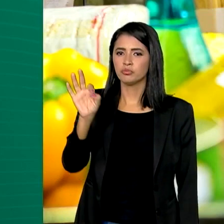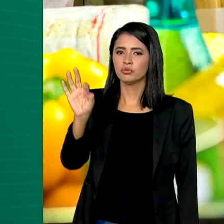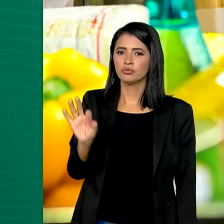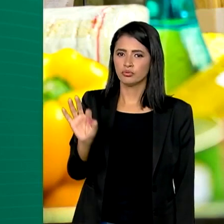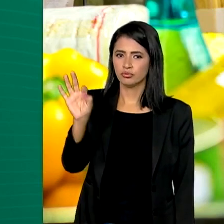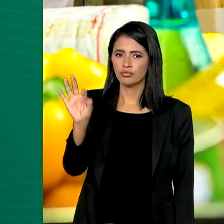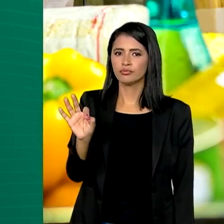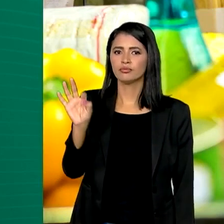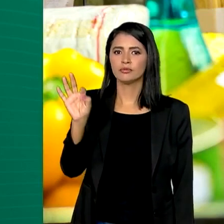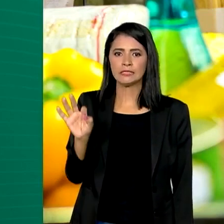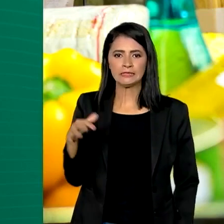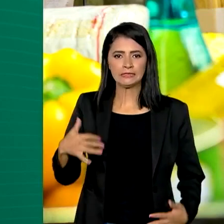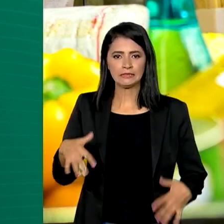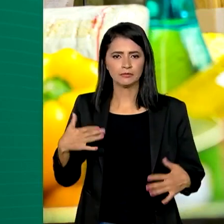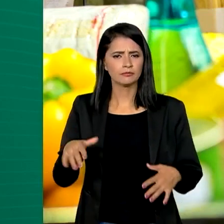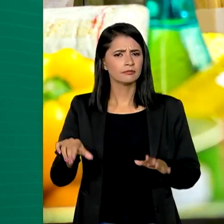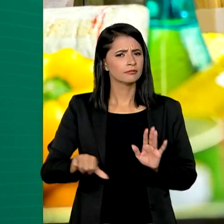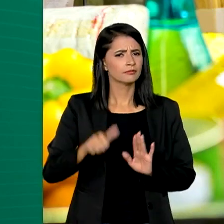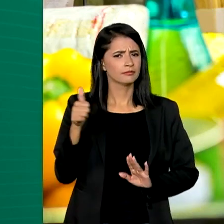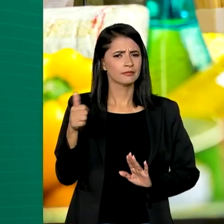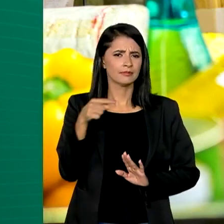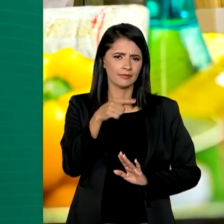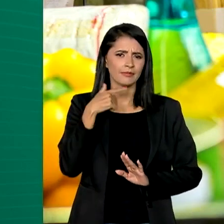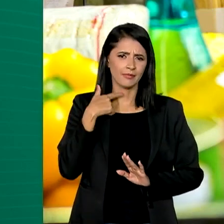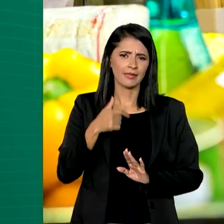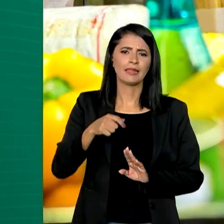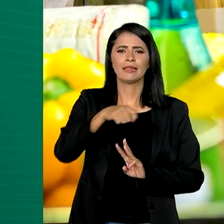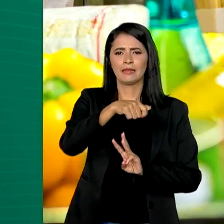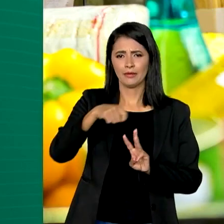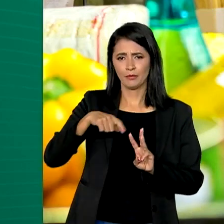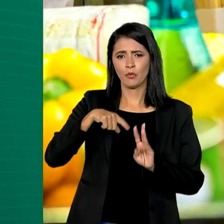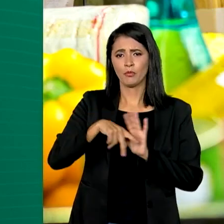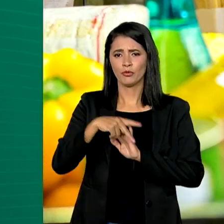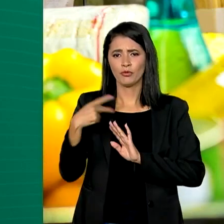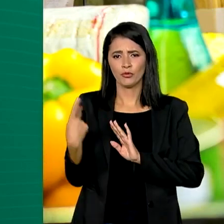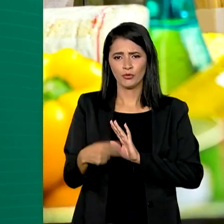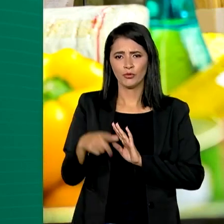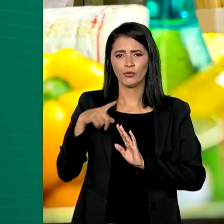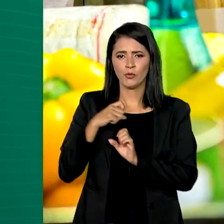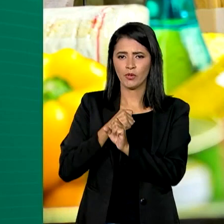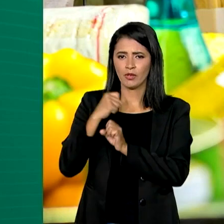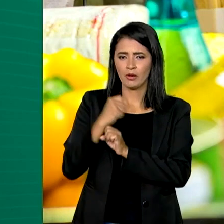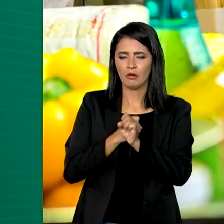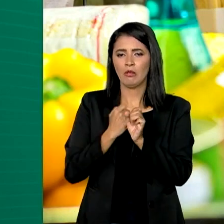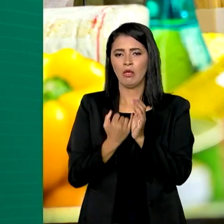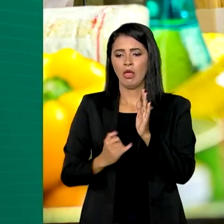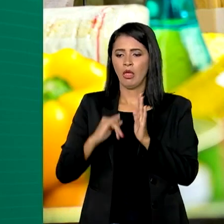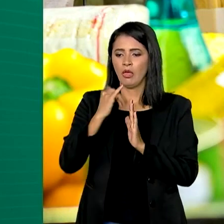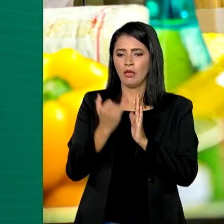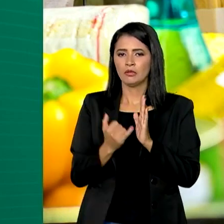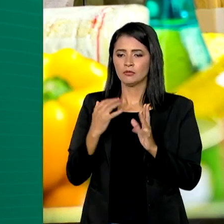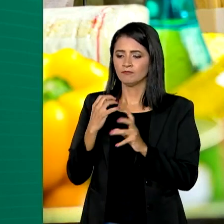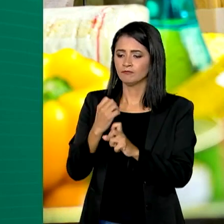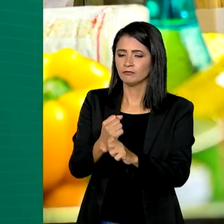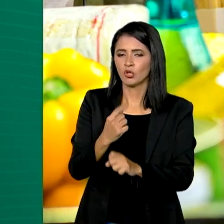0,83%. Assim, no primeiro trimestre do ano, a inflação acumulada chegou a